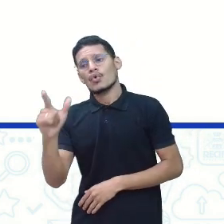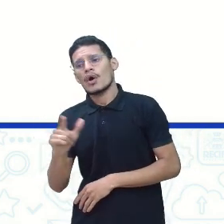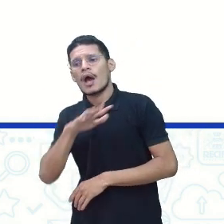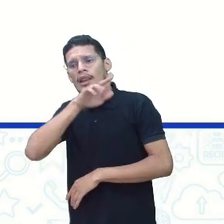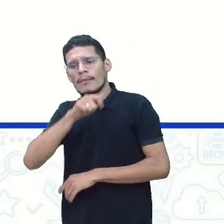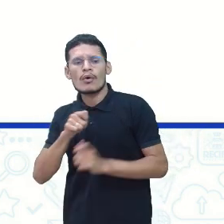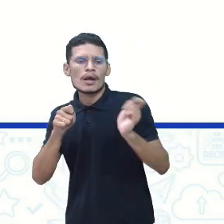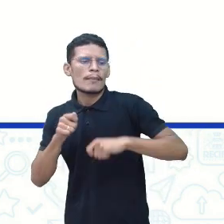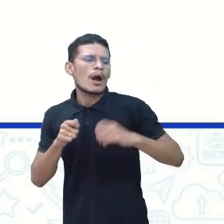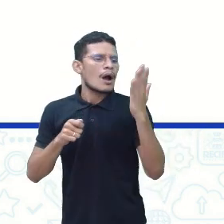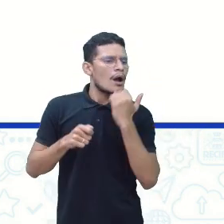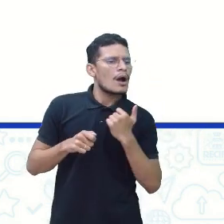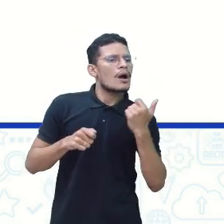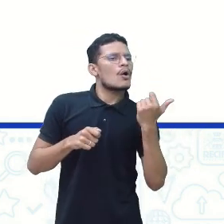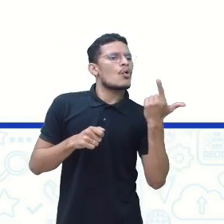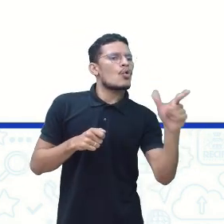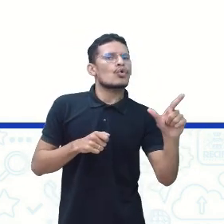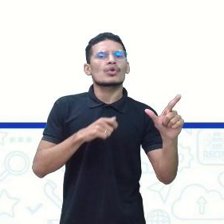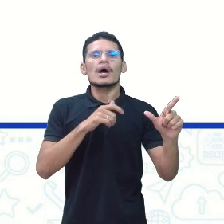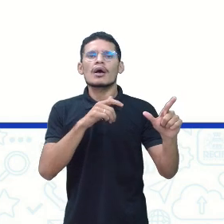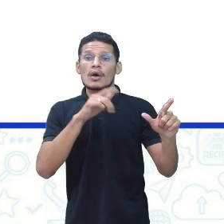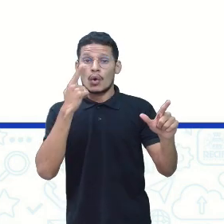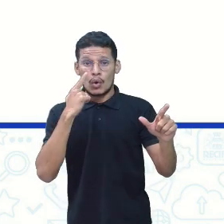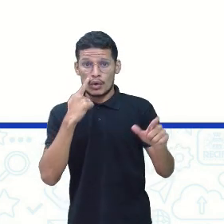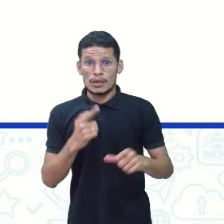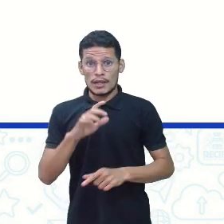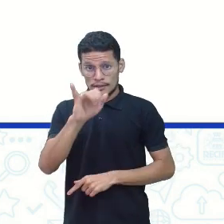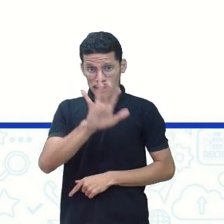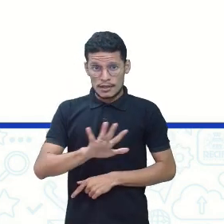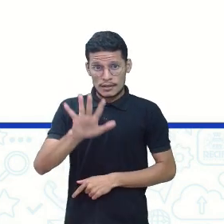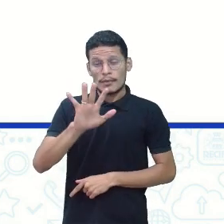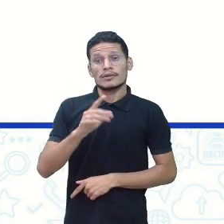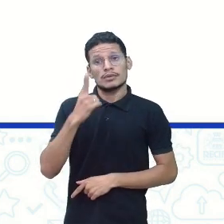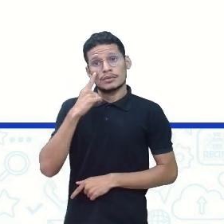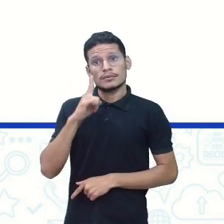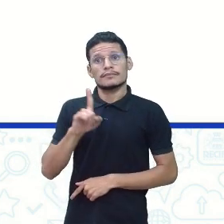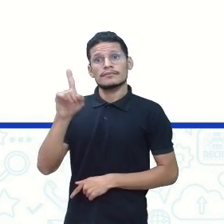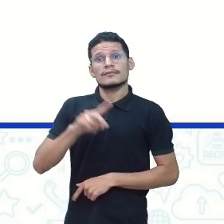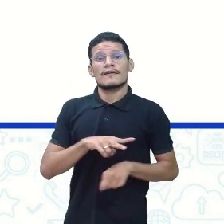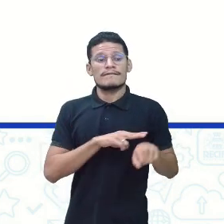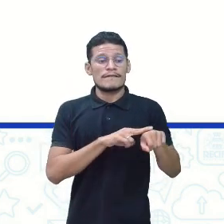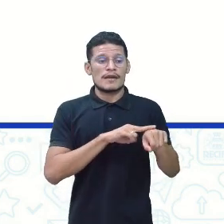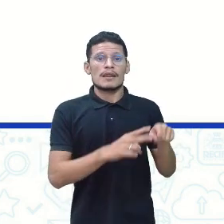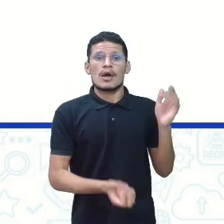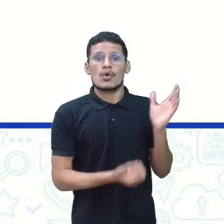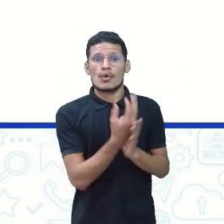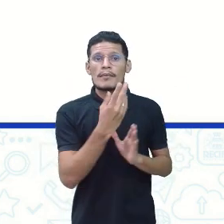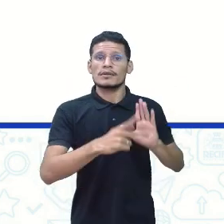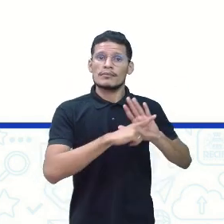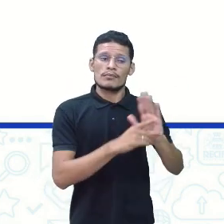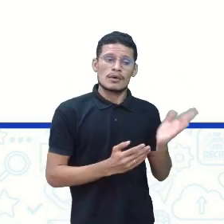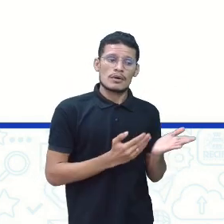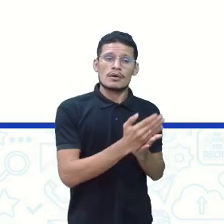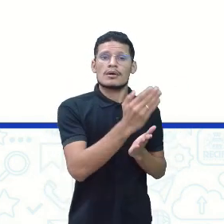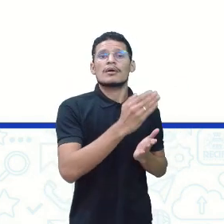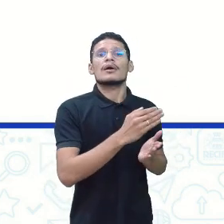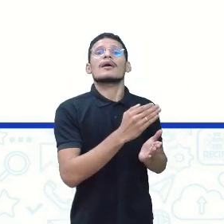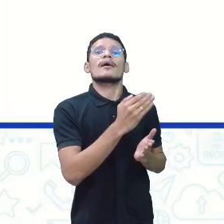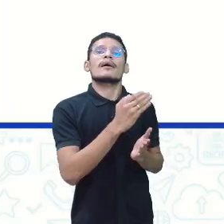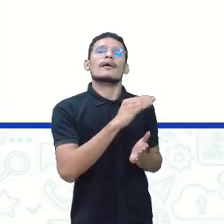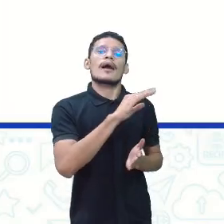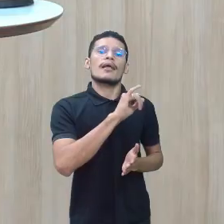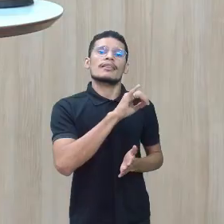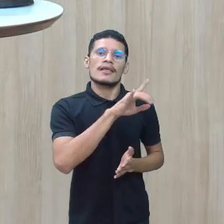seres numa mesma teia alimentar. Aqui nós temos o exemplo do vegetal, que ele inicia tanto a cadeia alimentar como a